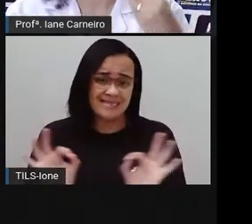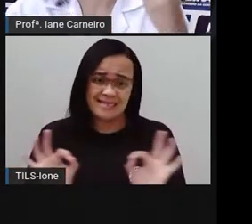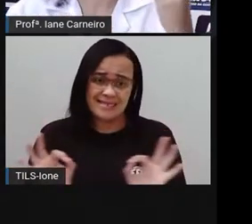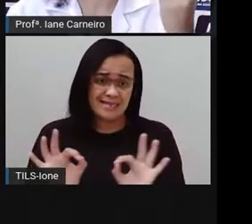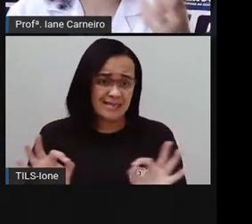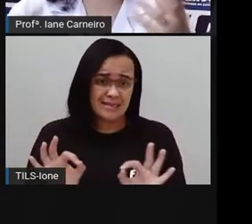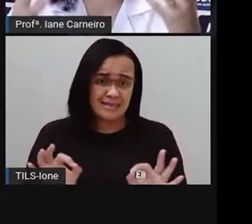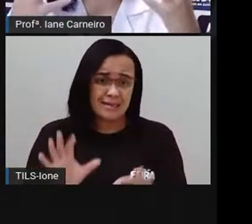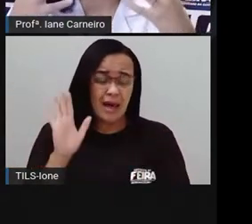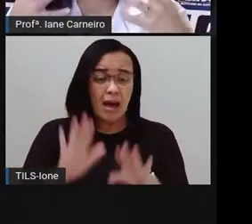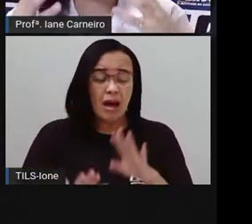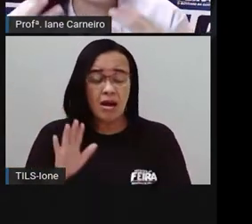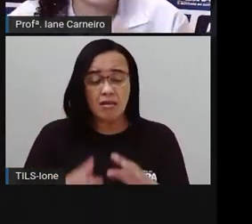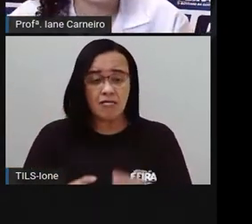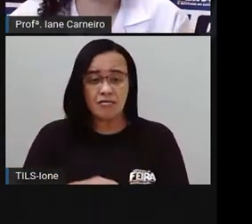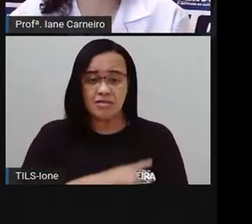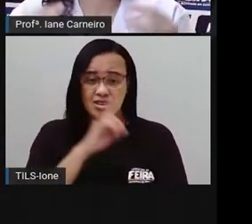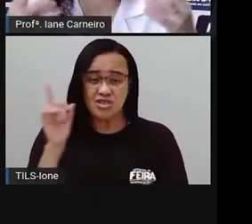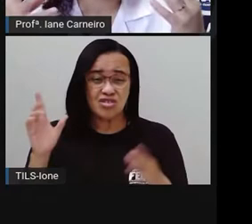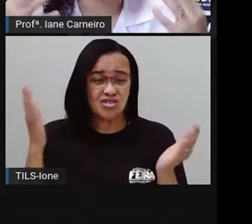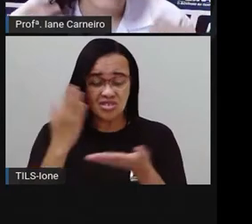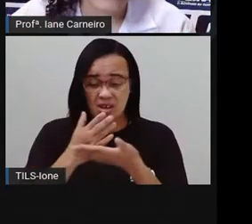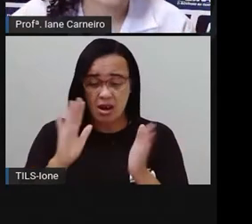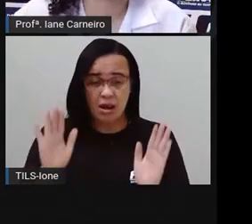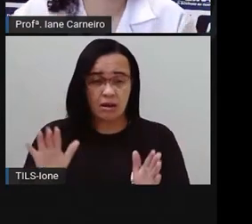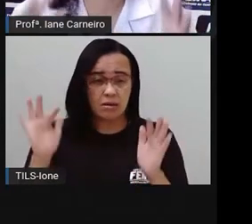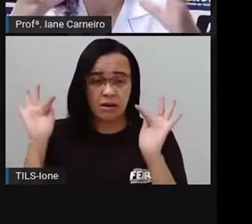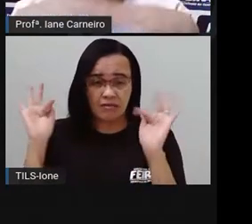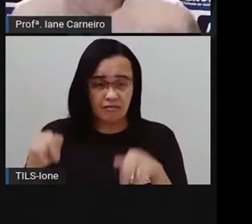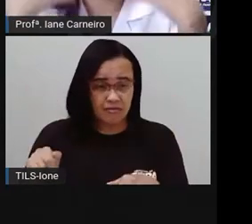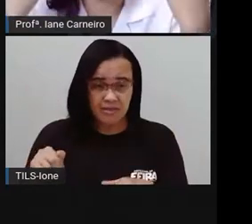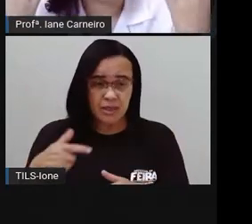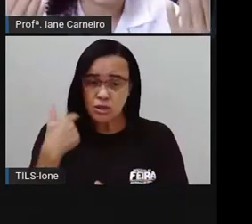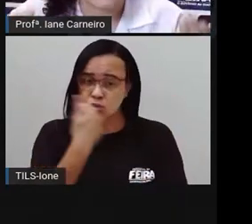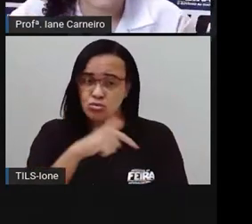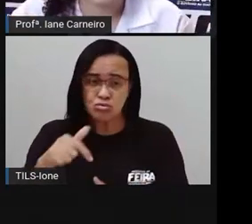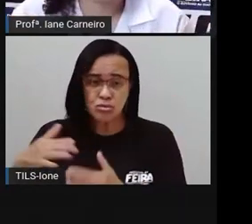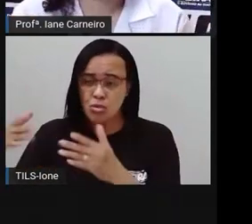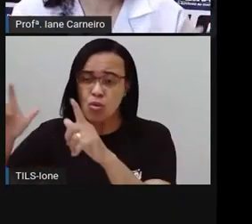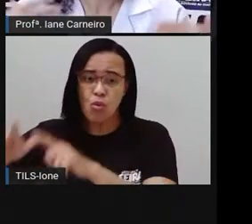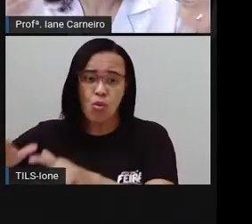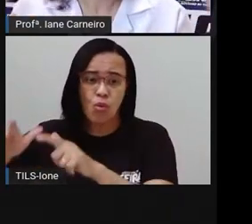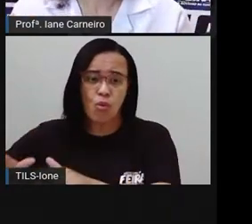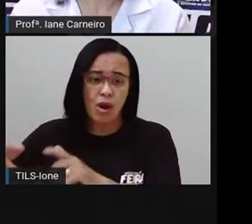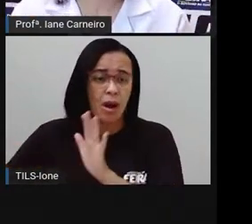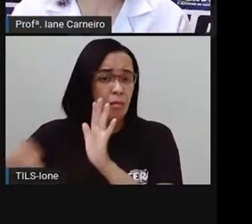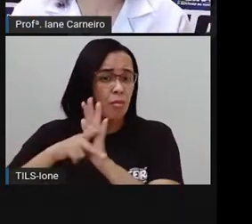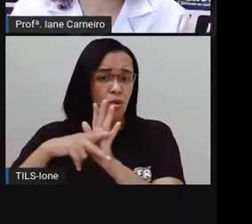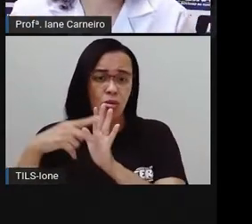né? Ir lá tomar o seu banho, descansar, repousar, né?